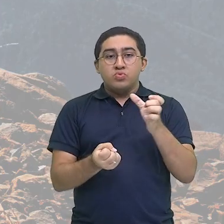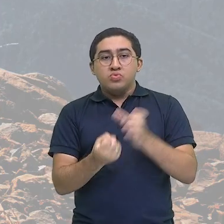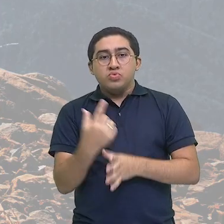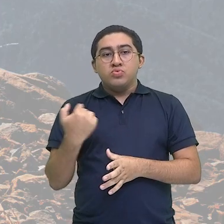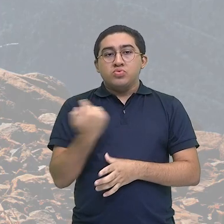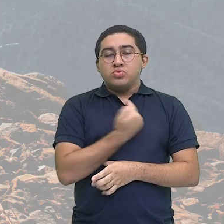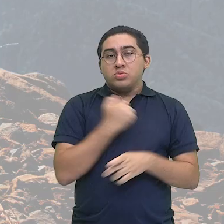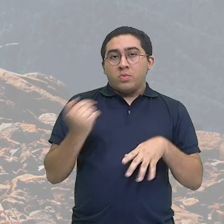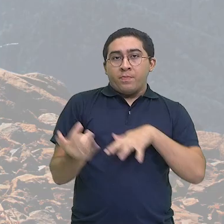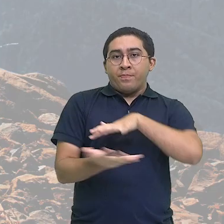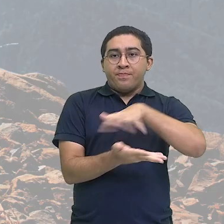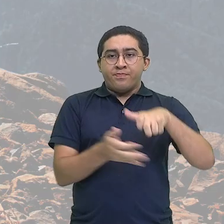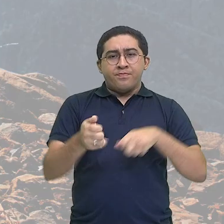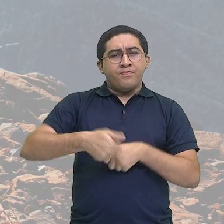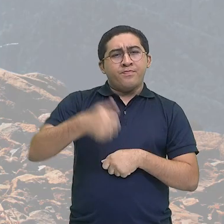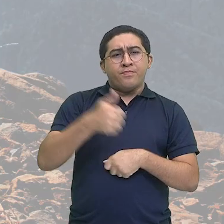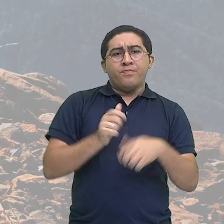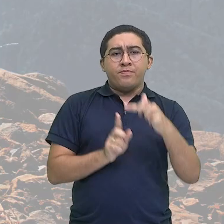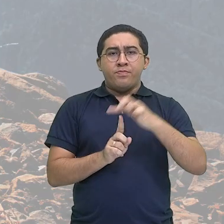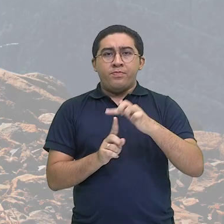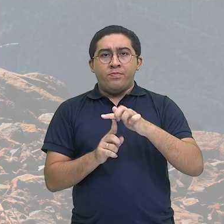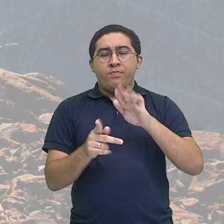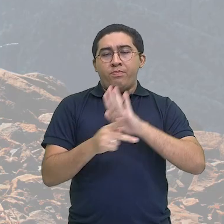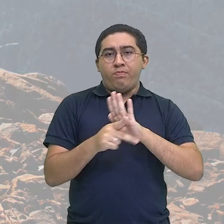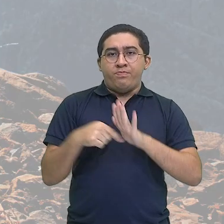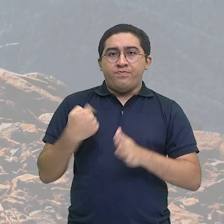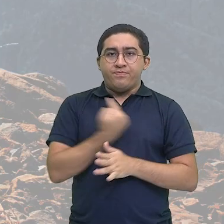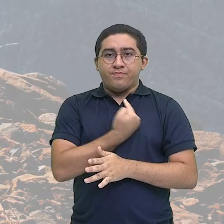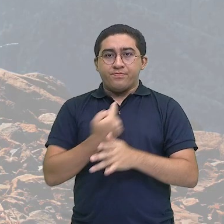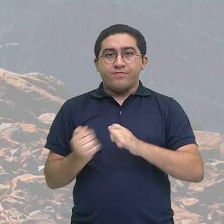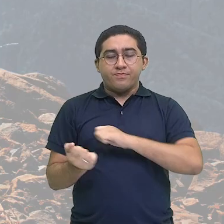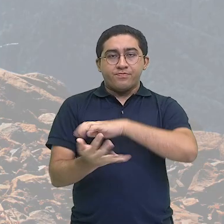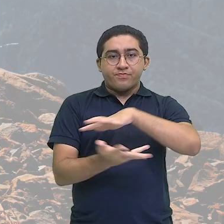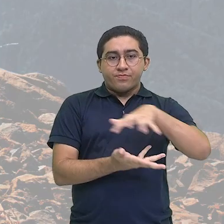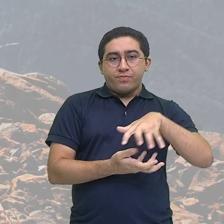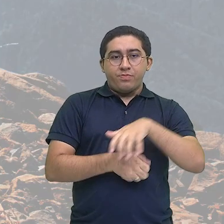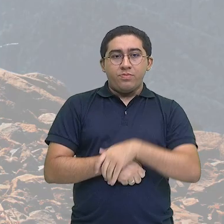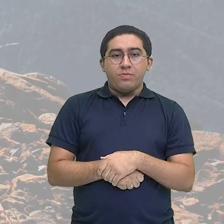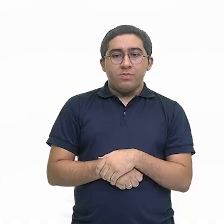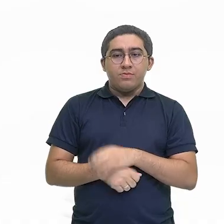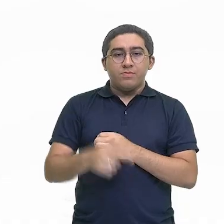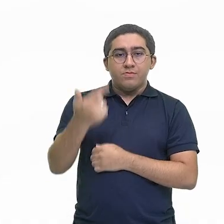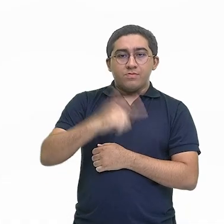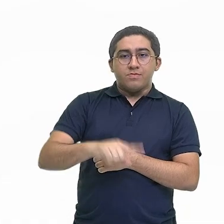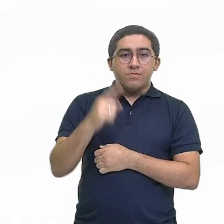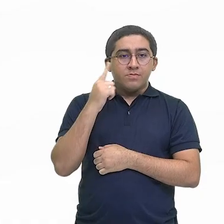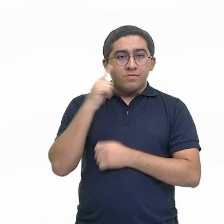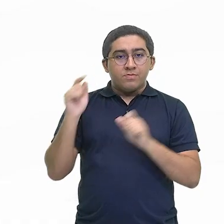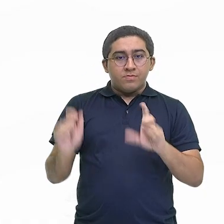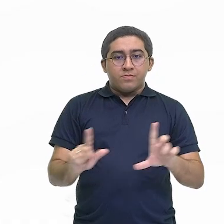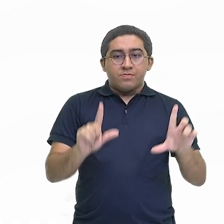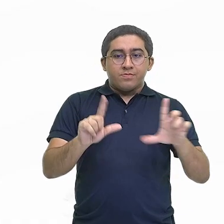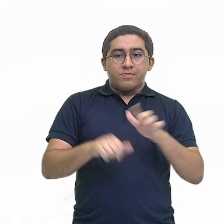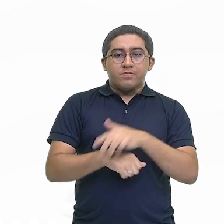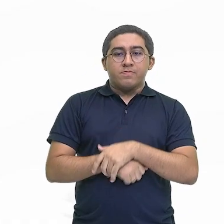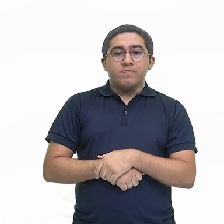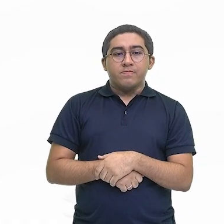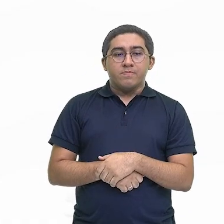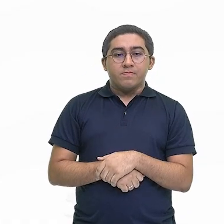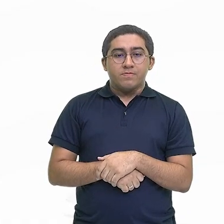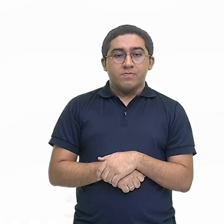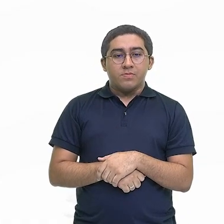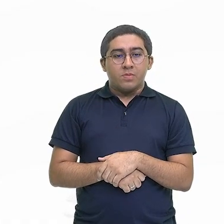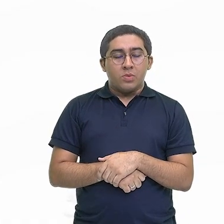né, as primeiras formações geológicas do nosso planeta. Então a gente vai ver novamente aí nessa mesma tela aí agora,